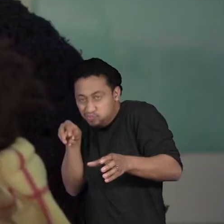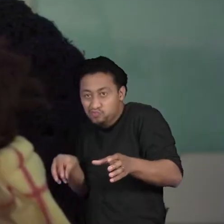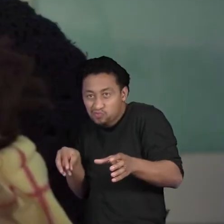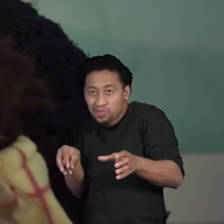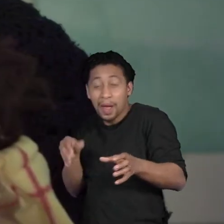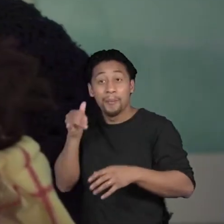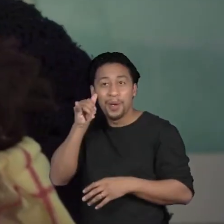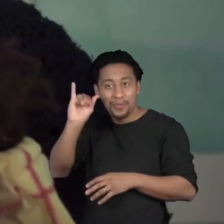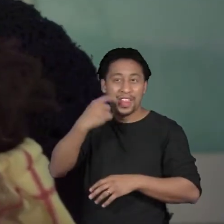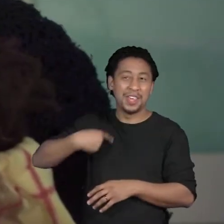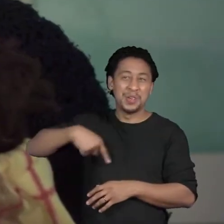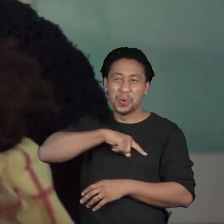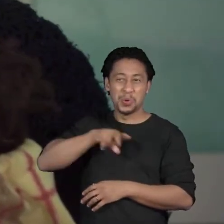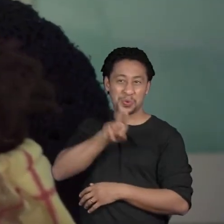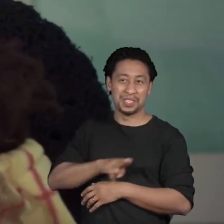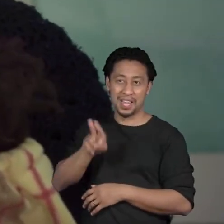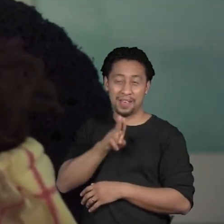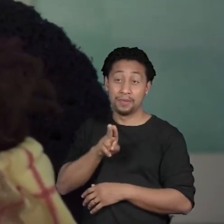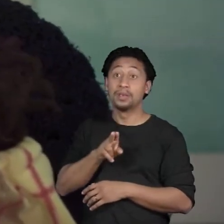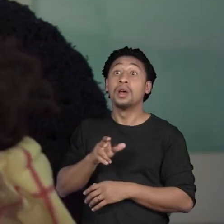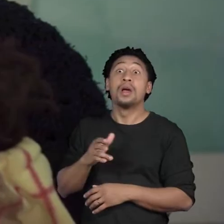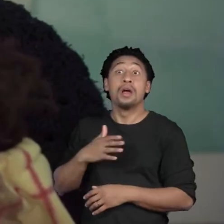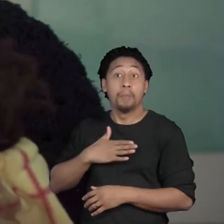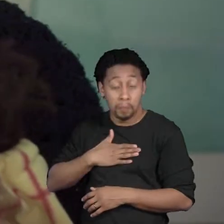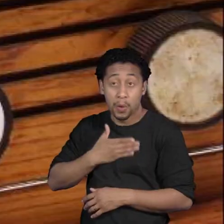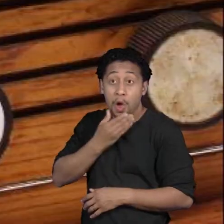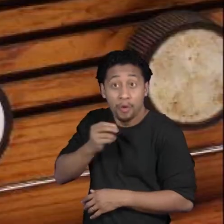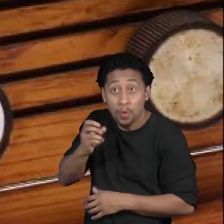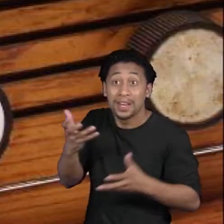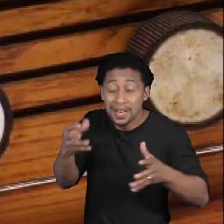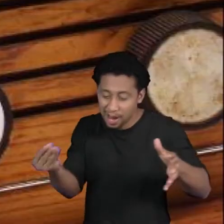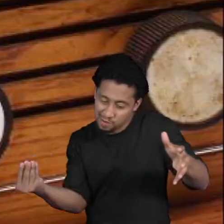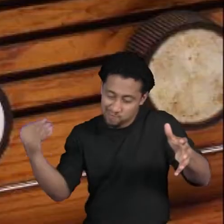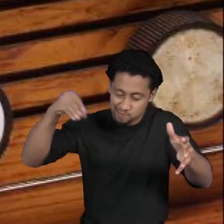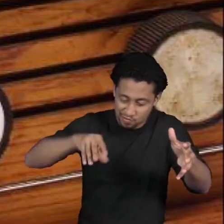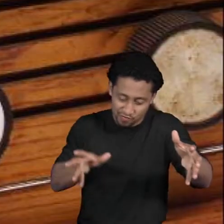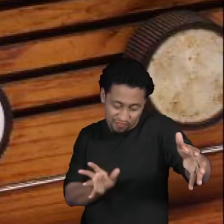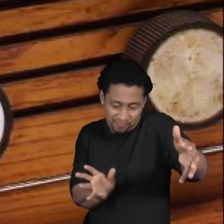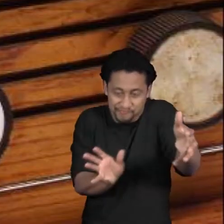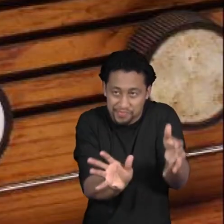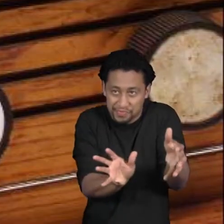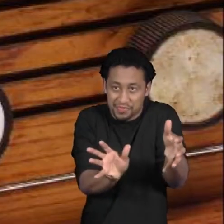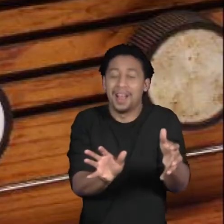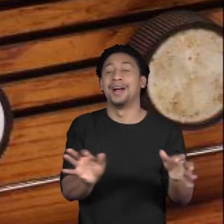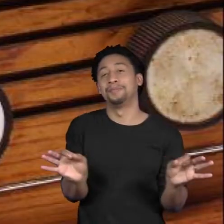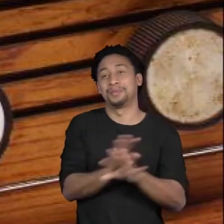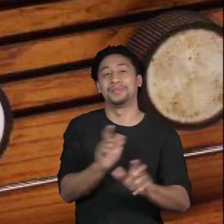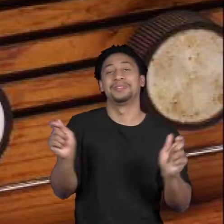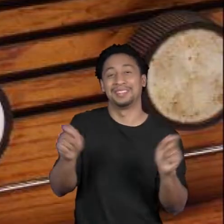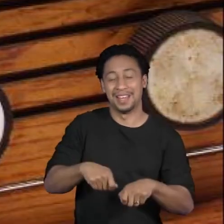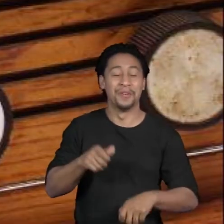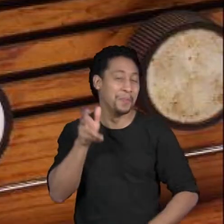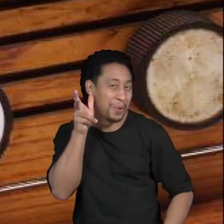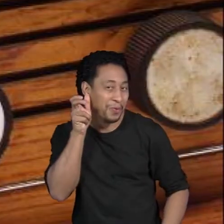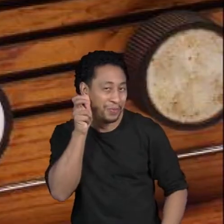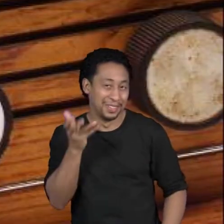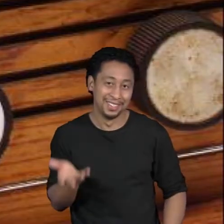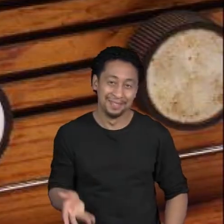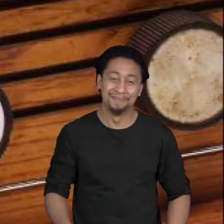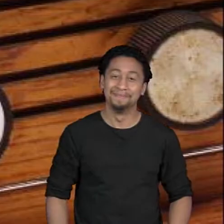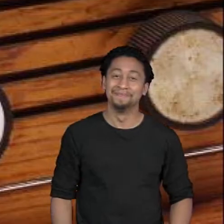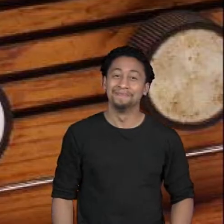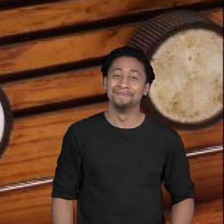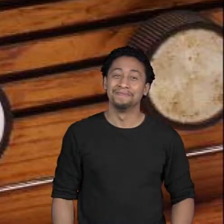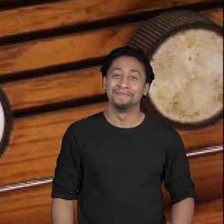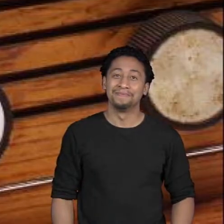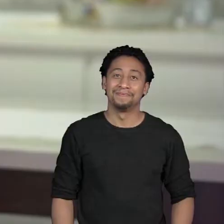rádio era de válvula. E eu me lembro do meu avô tirando a válvula do rádio, que era